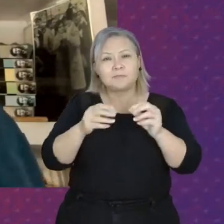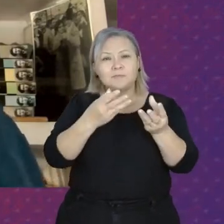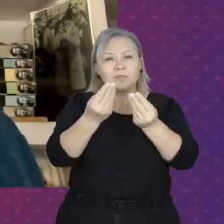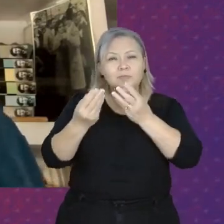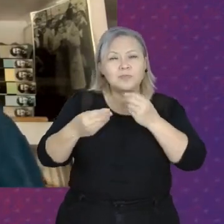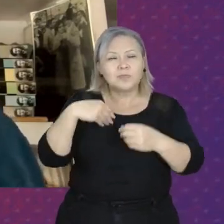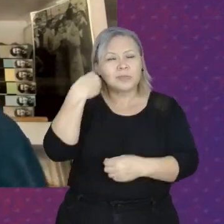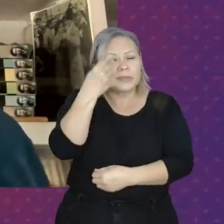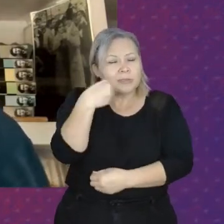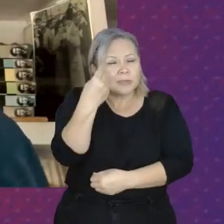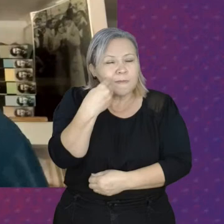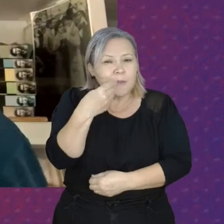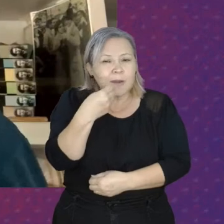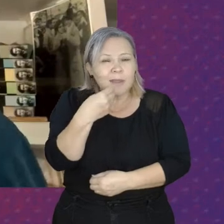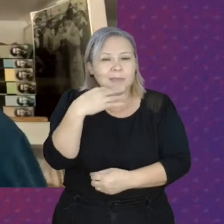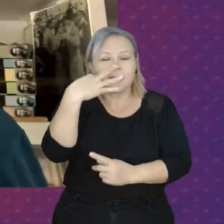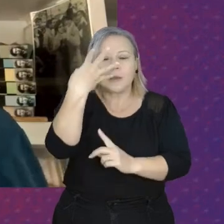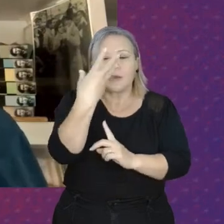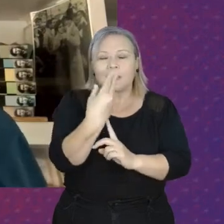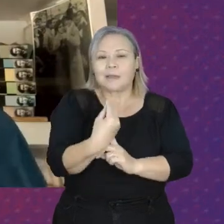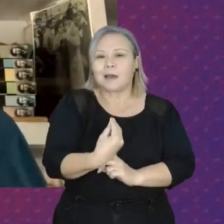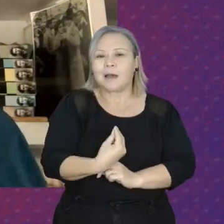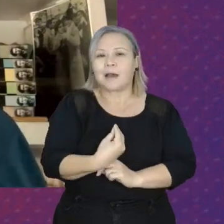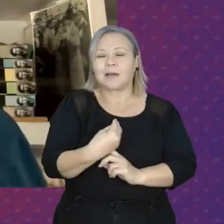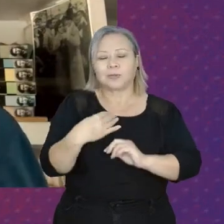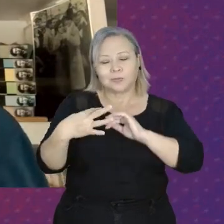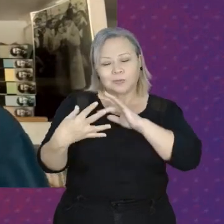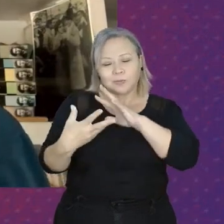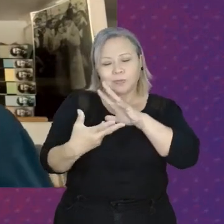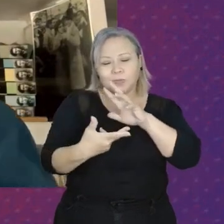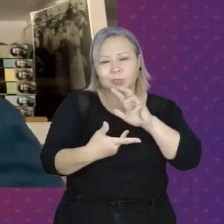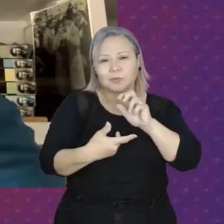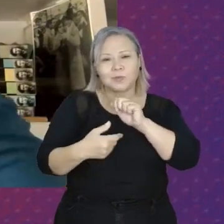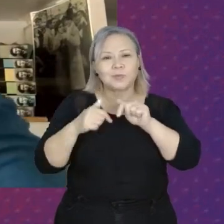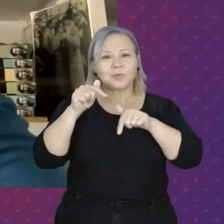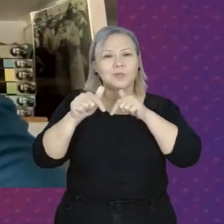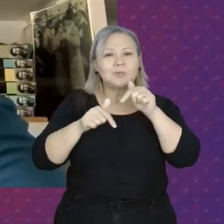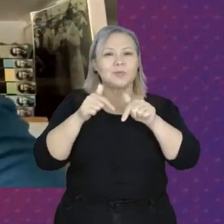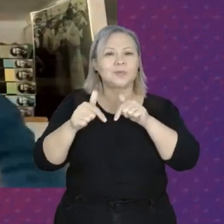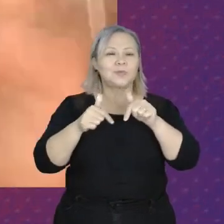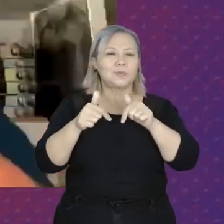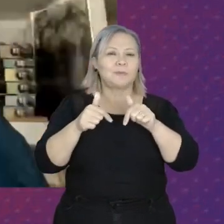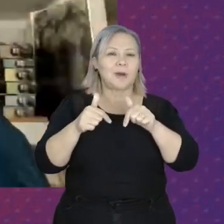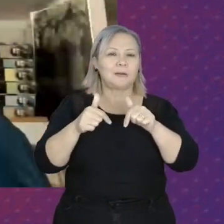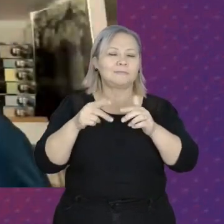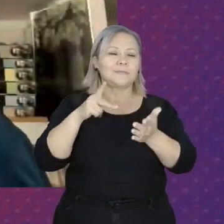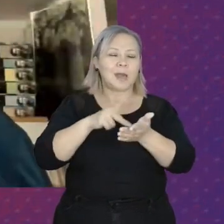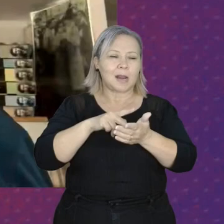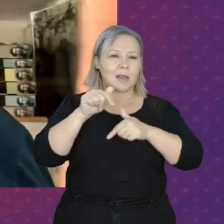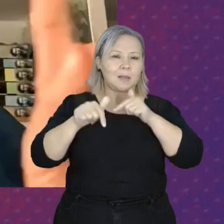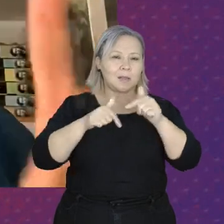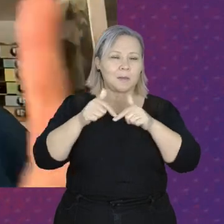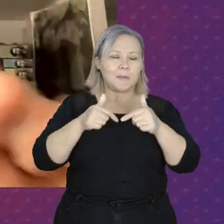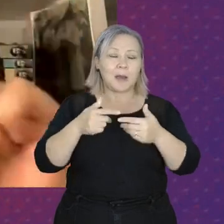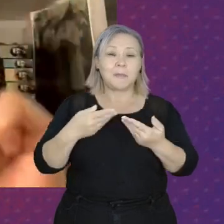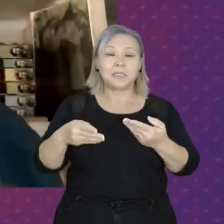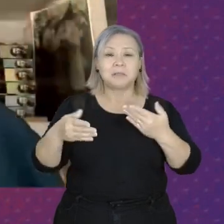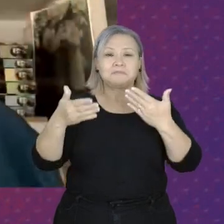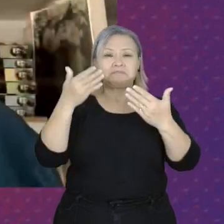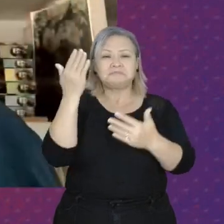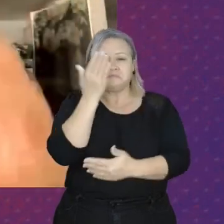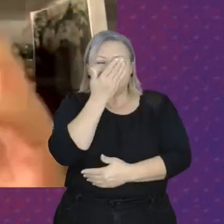muitas experiências na arte, no mundo do trabalho, mas que se tornam invisíveis. Se